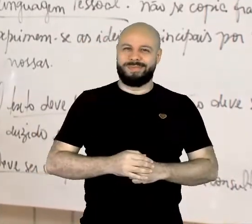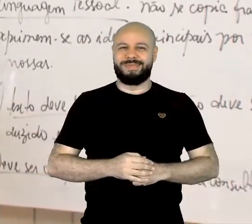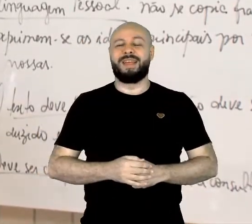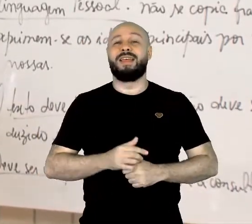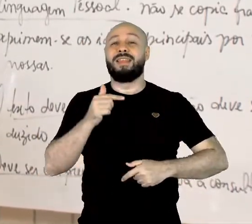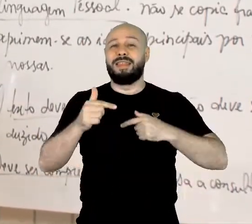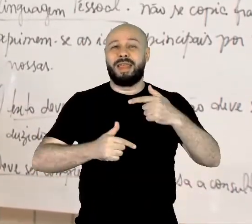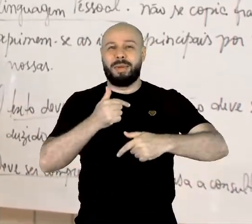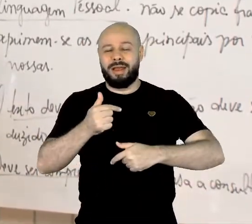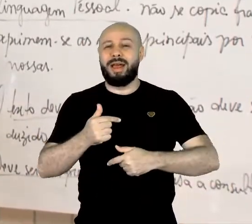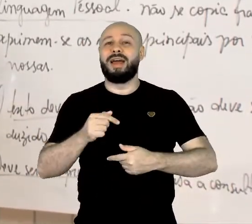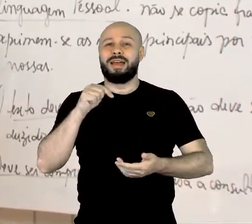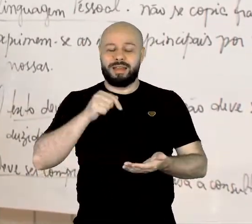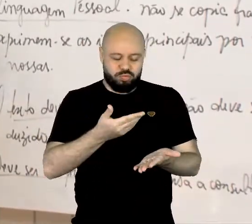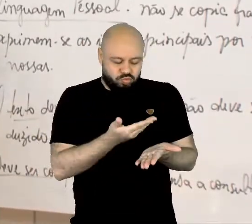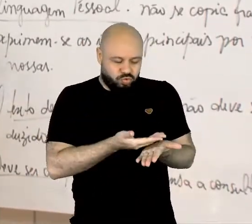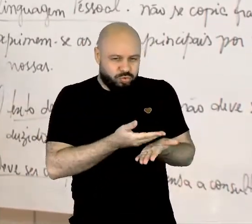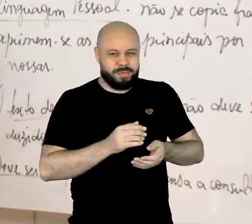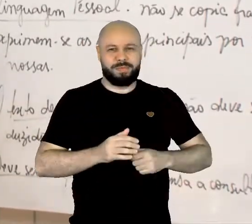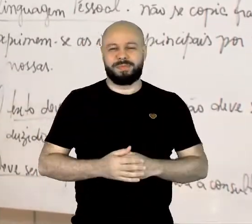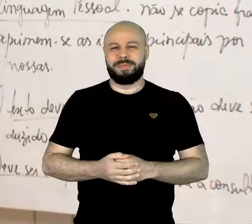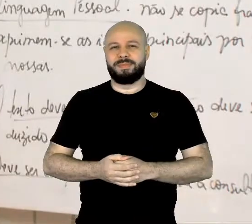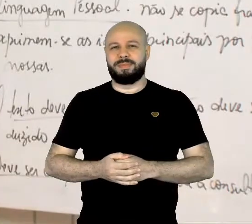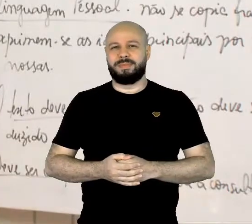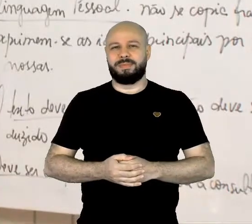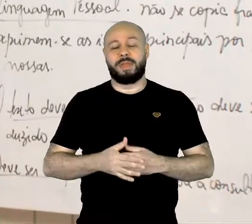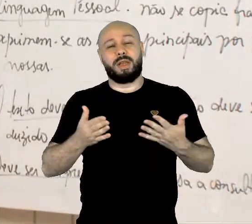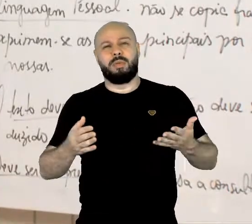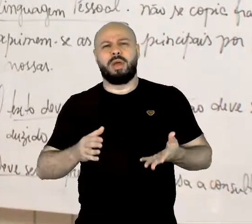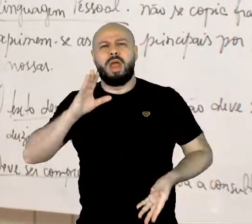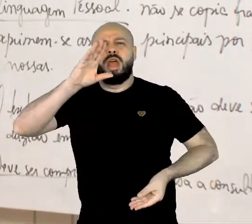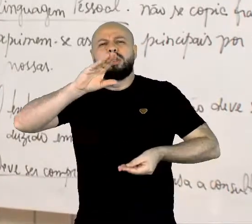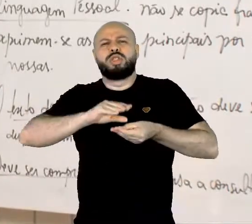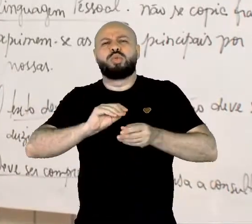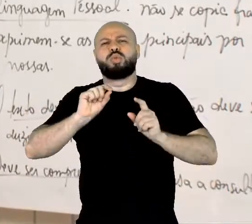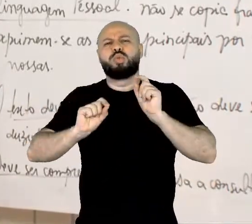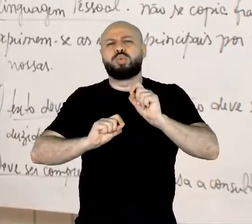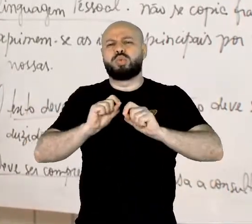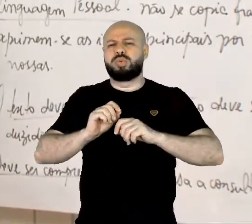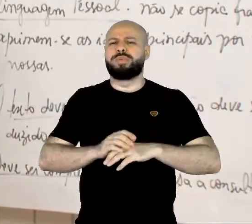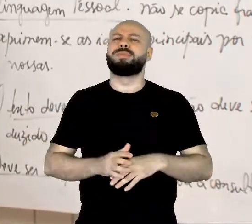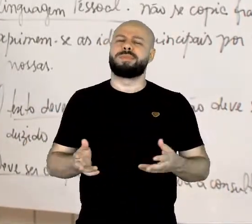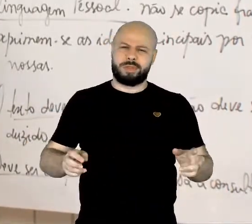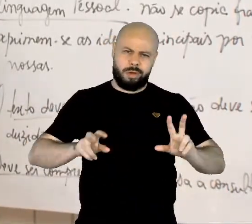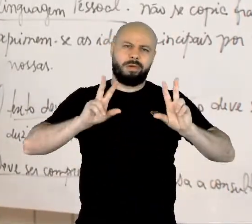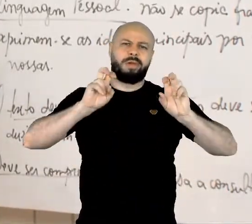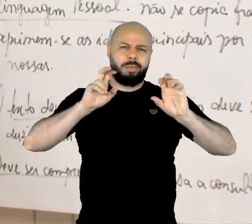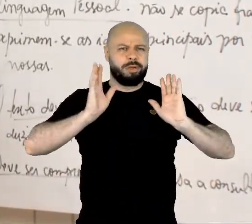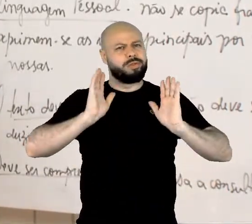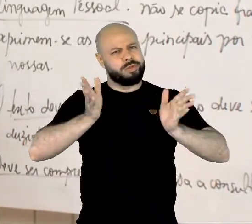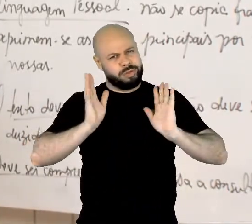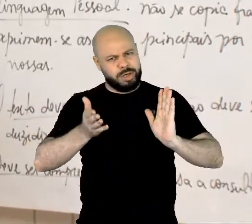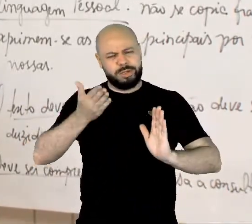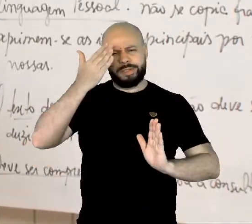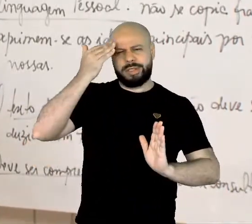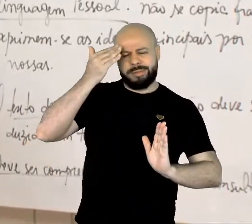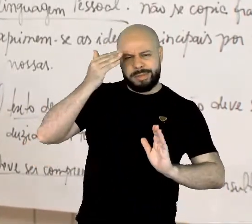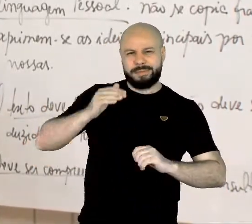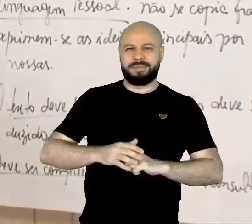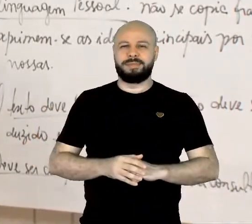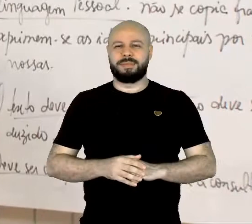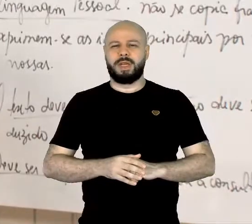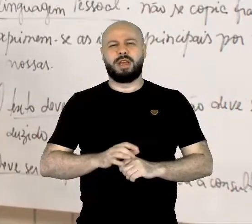trabalhando lá no bloco de estudo, tá bom? Então, o resumo já é um assunto também que nós já trabalhamos. Então, nós vamos